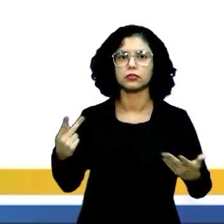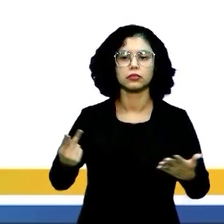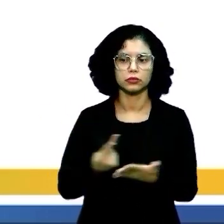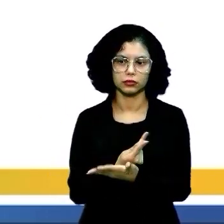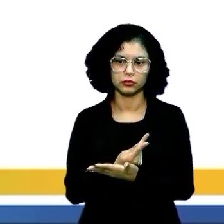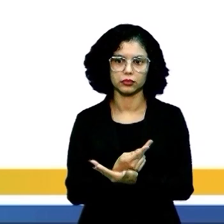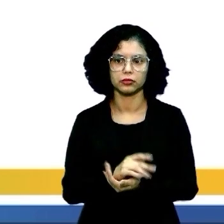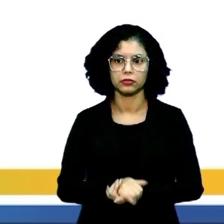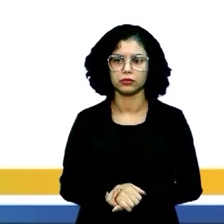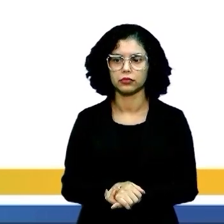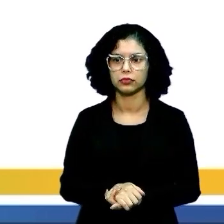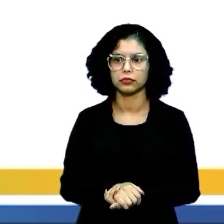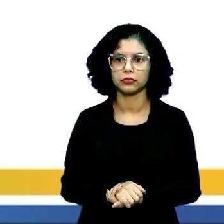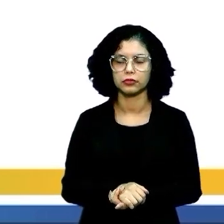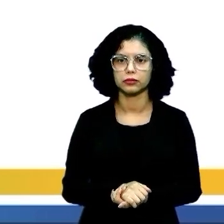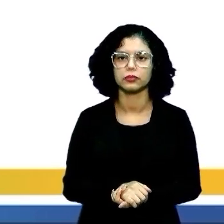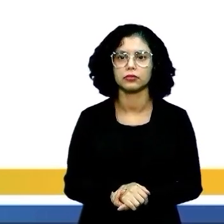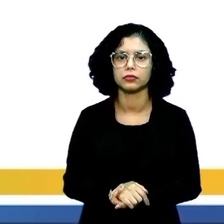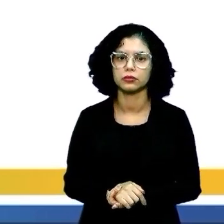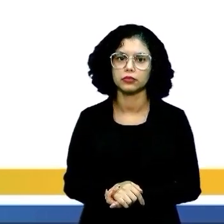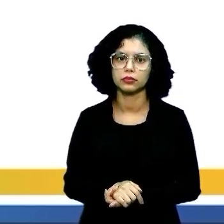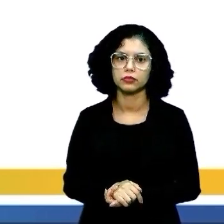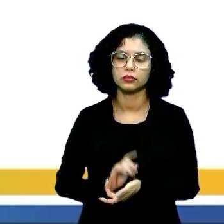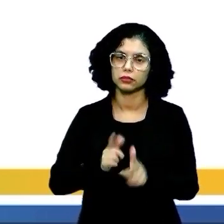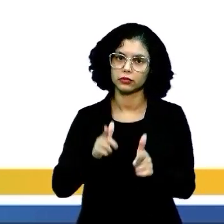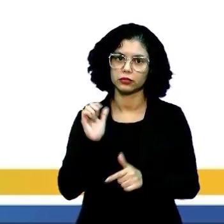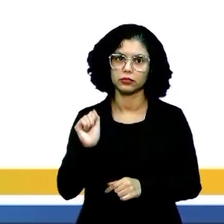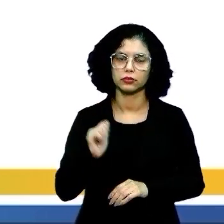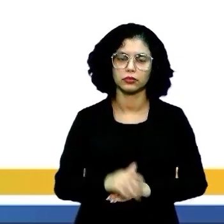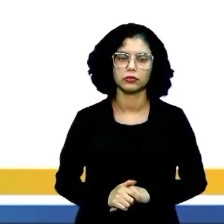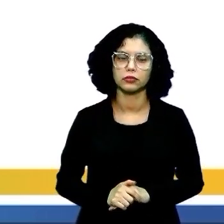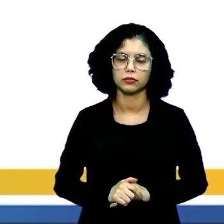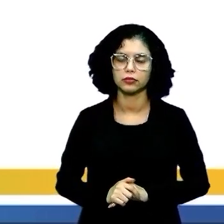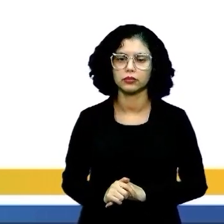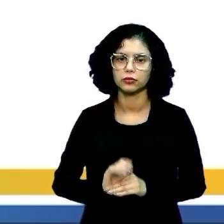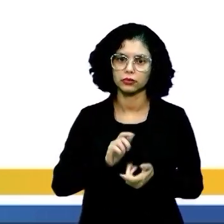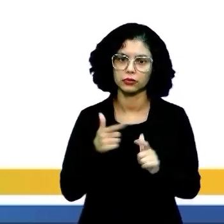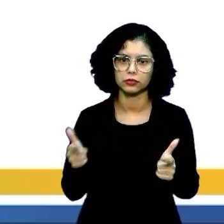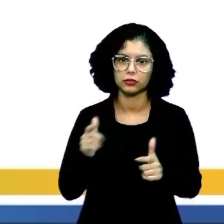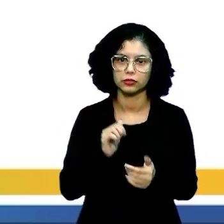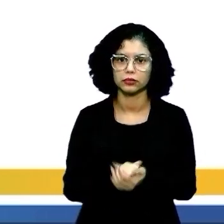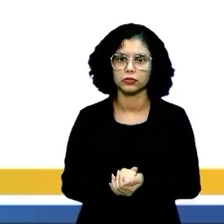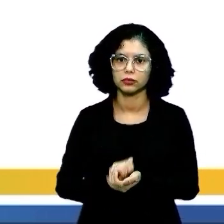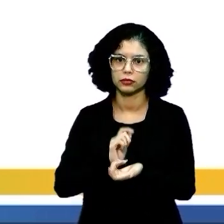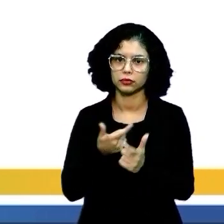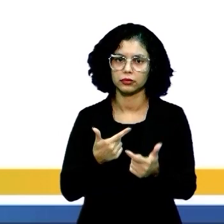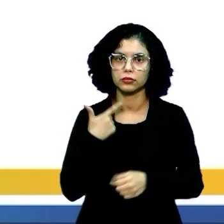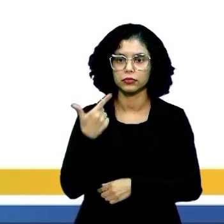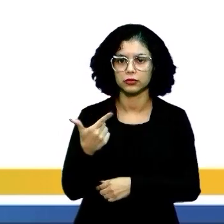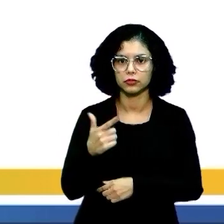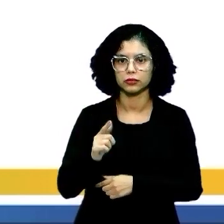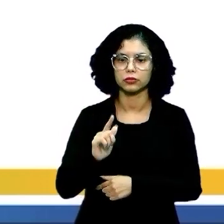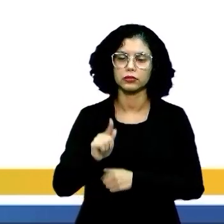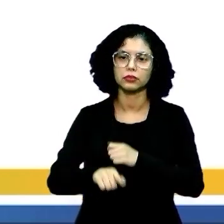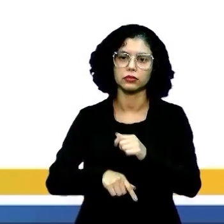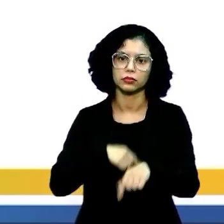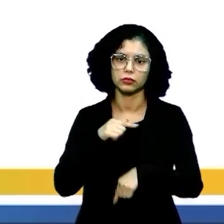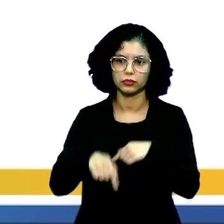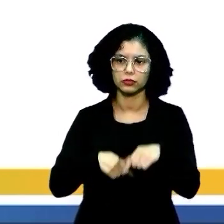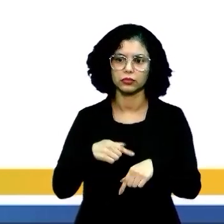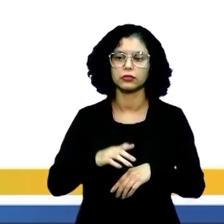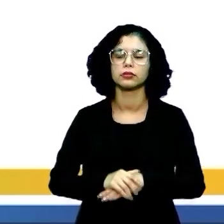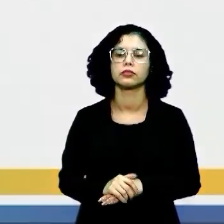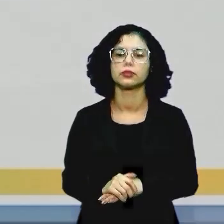estão incorretas, tá? O gabarito é a letra A, tem grande potencial em arsenal